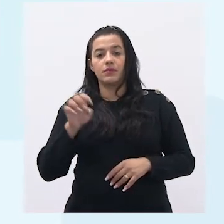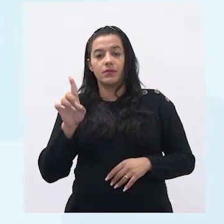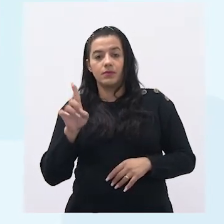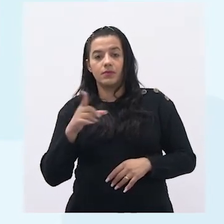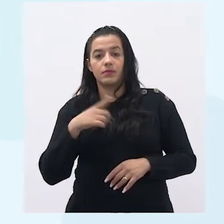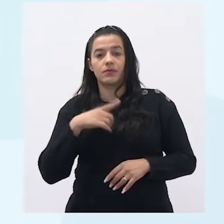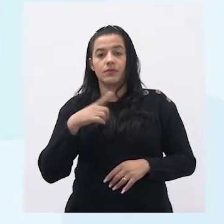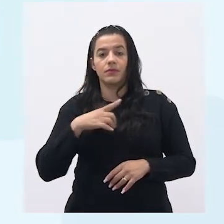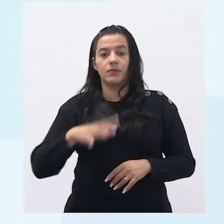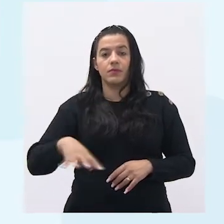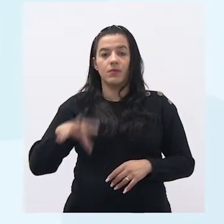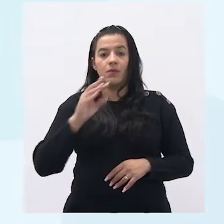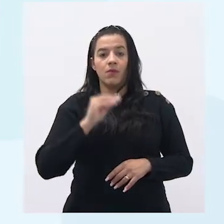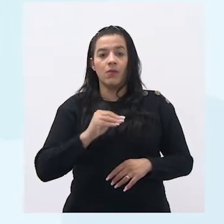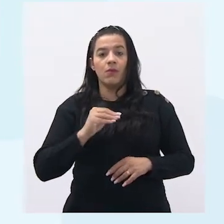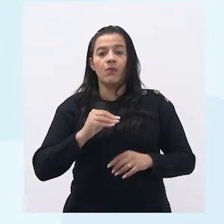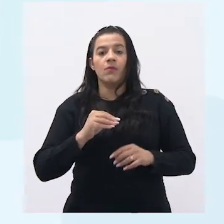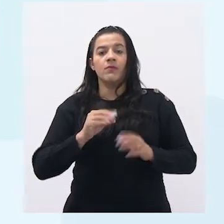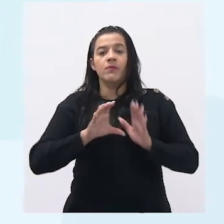antes, e conceito, um